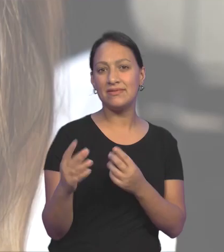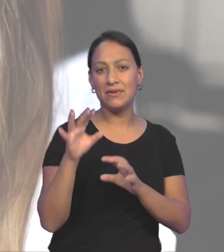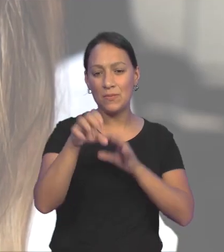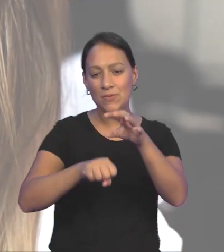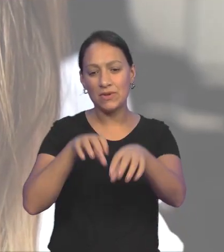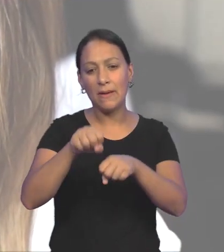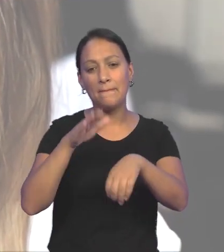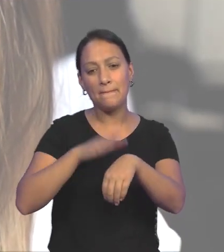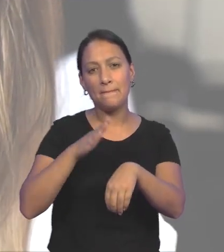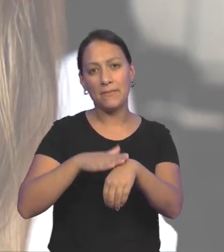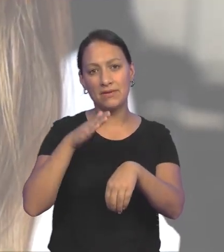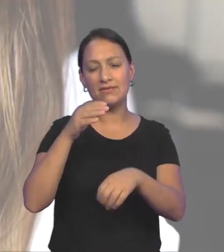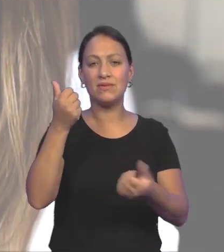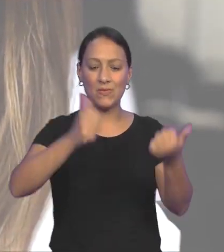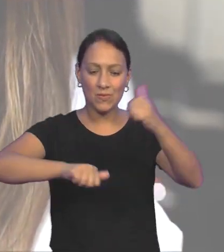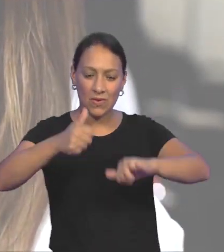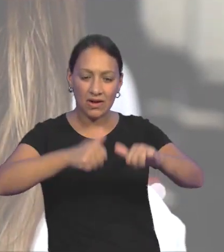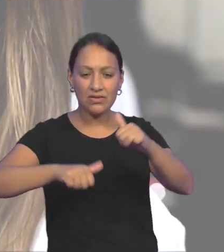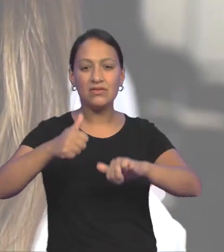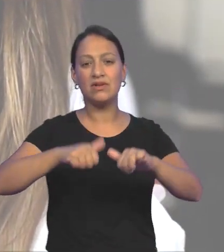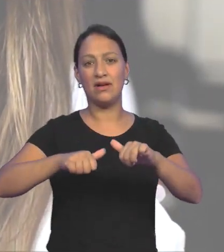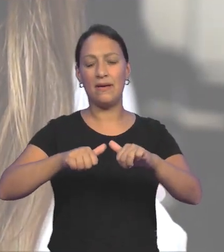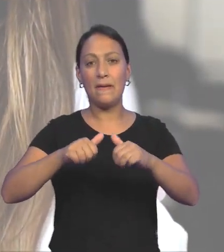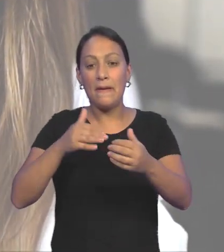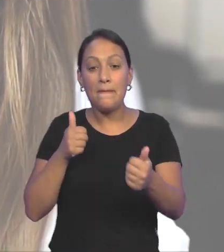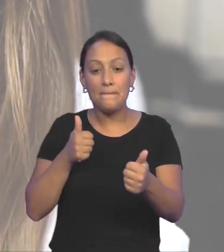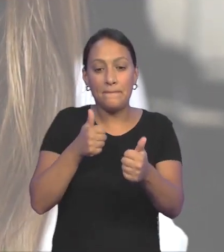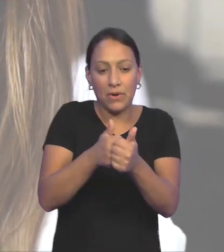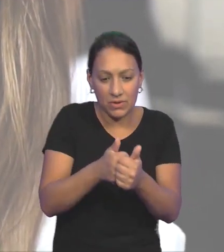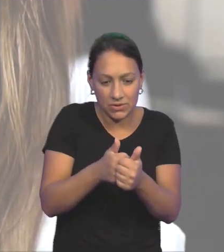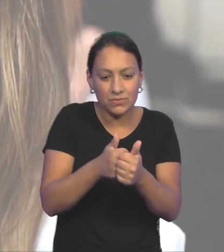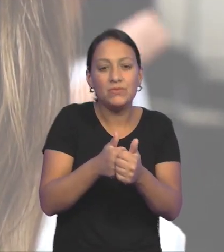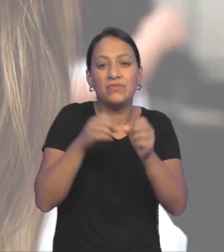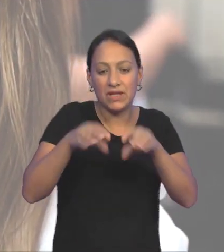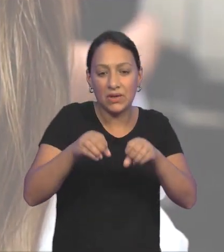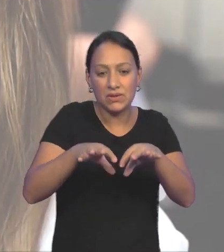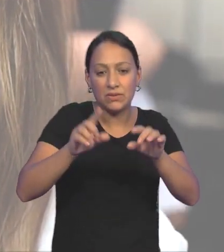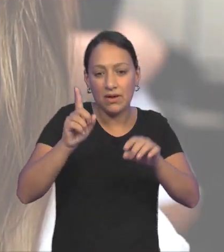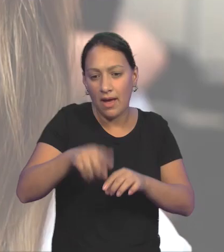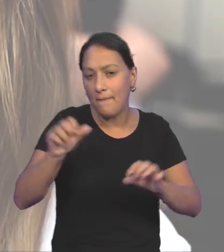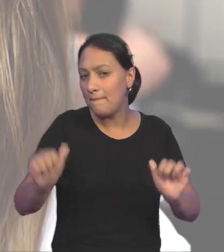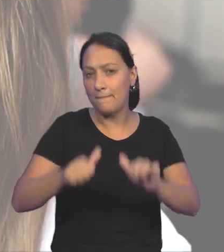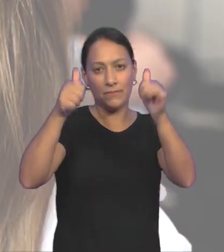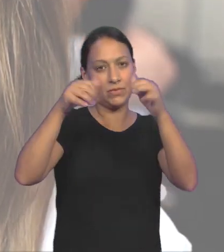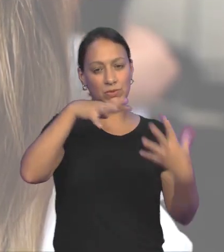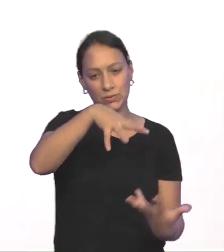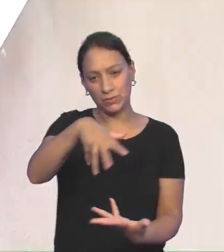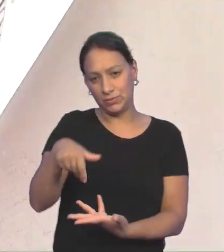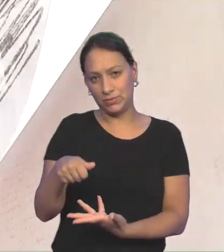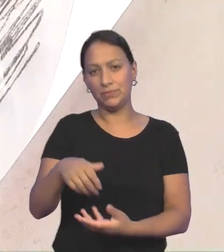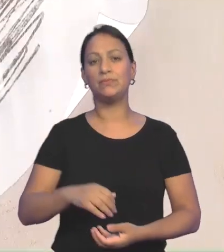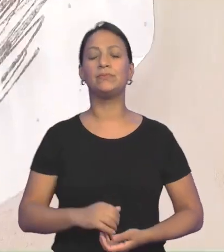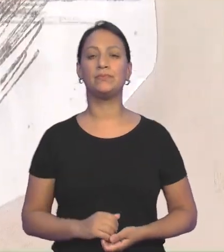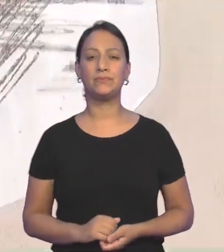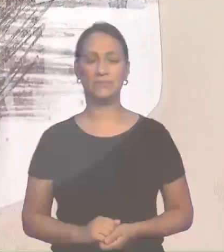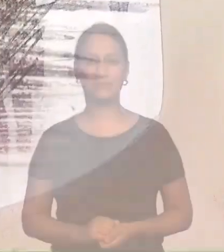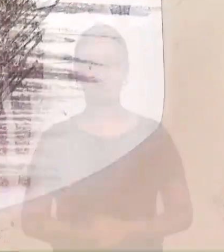e buscar cada vez mais qualificar e estar próximo dessa educação que é uma das melhores do mundo.